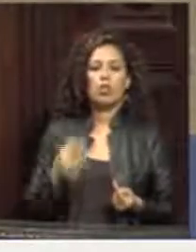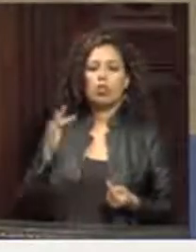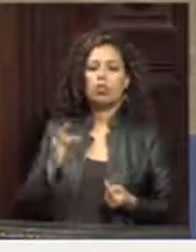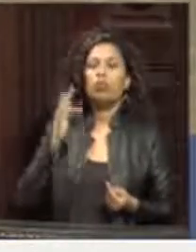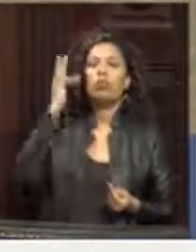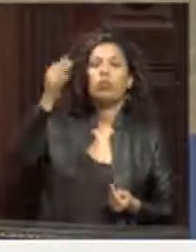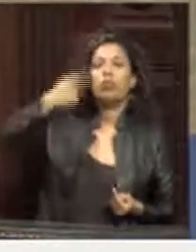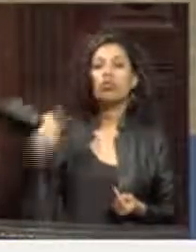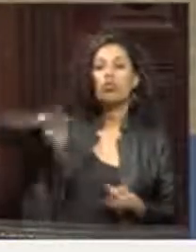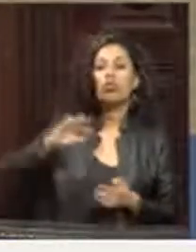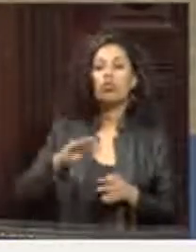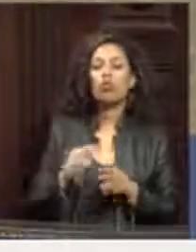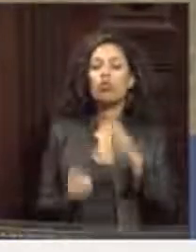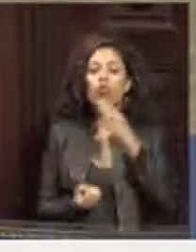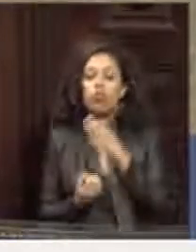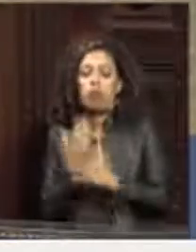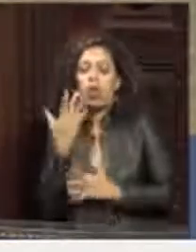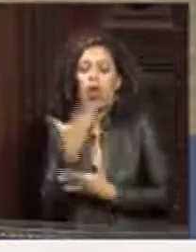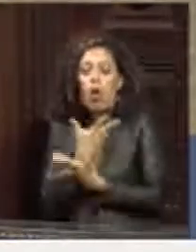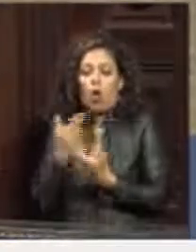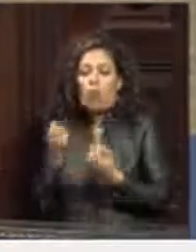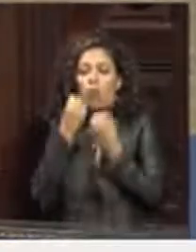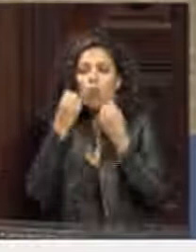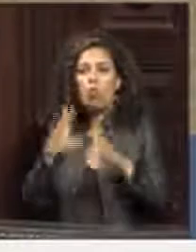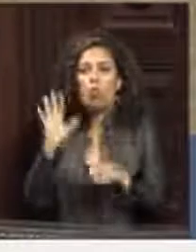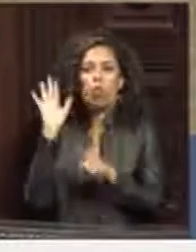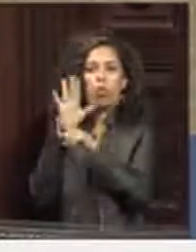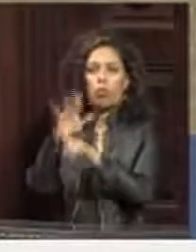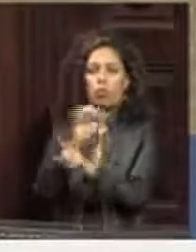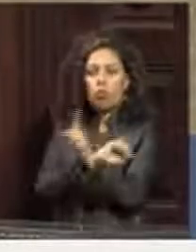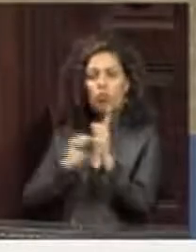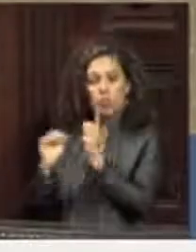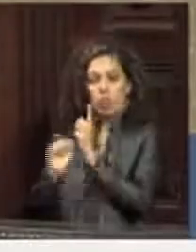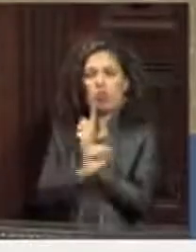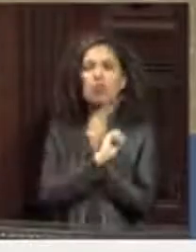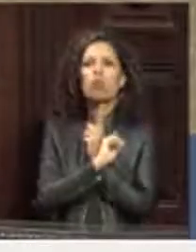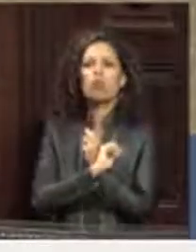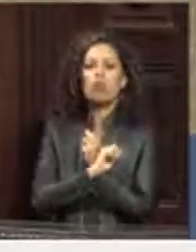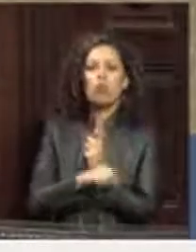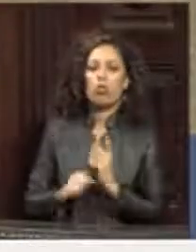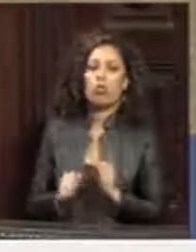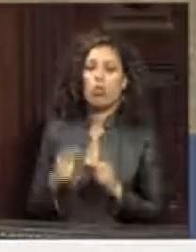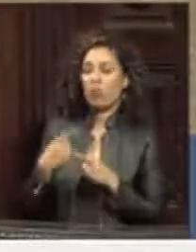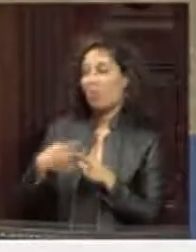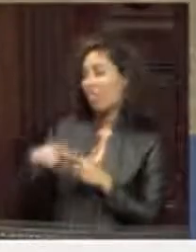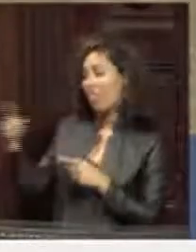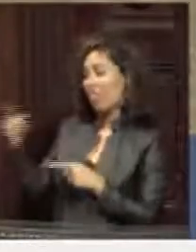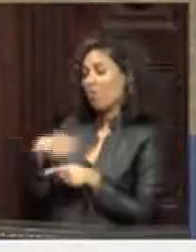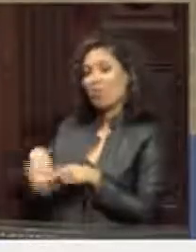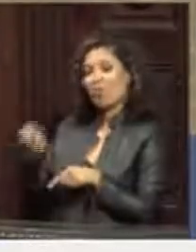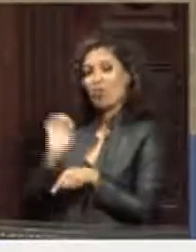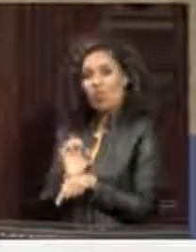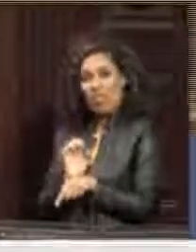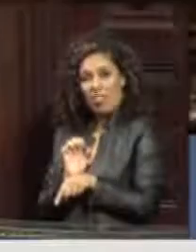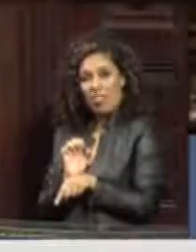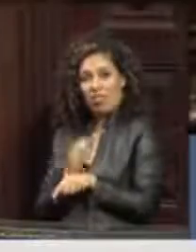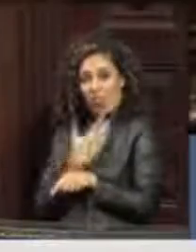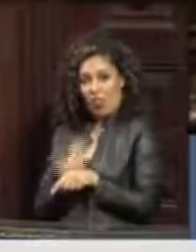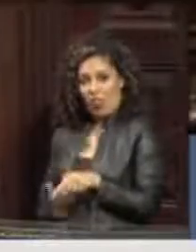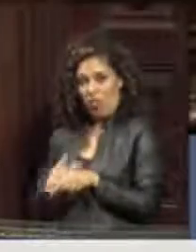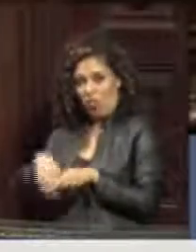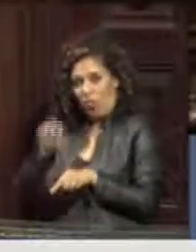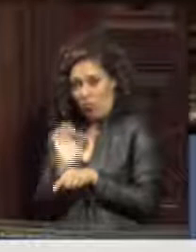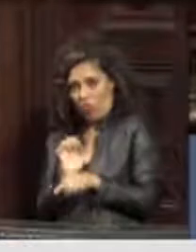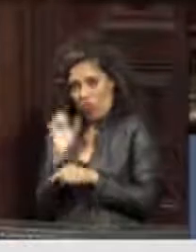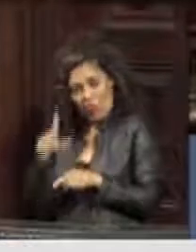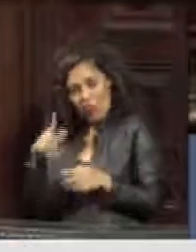de positivo para a sociedade nesse final de governo caótico que se desenha. Brilhante a ideia